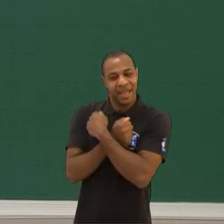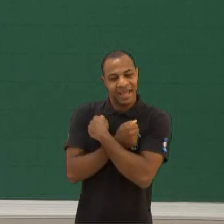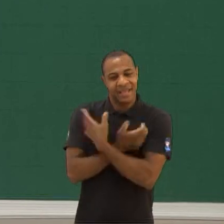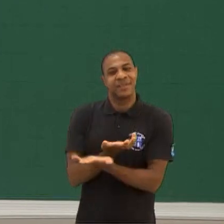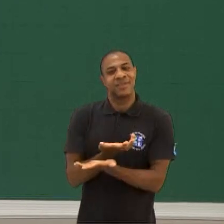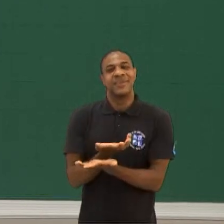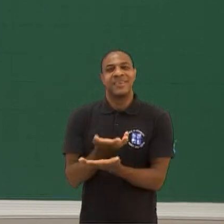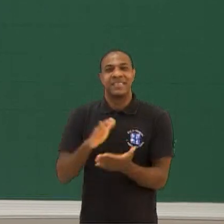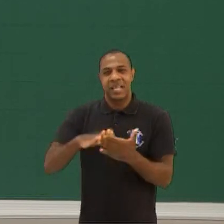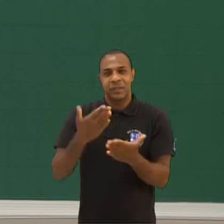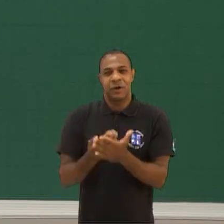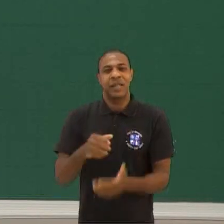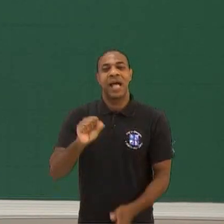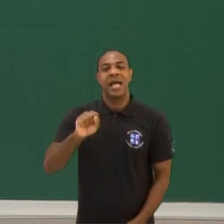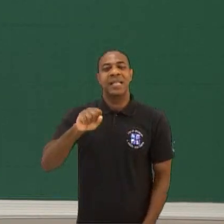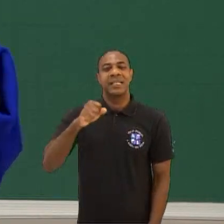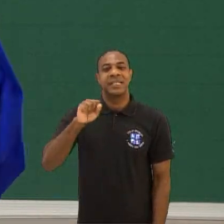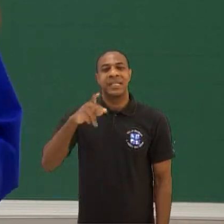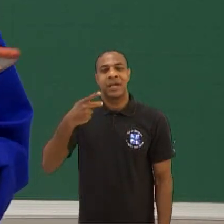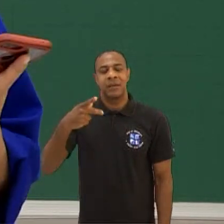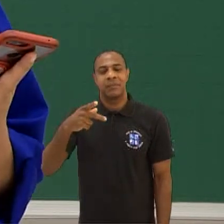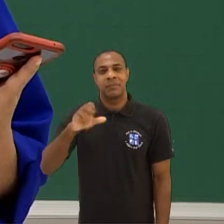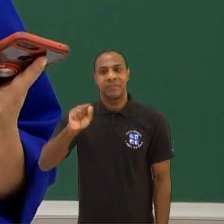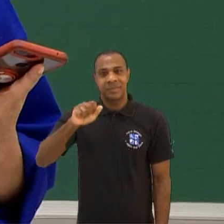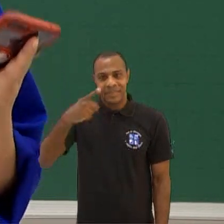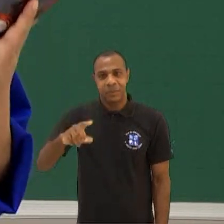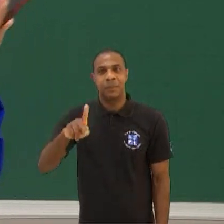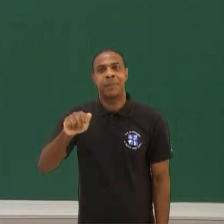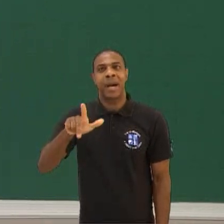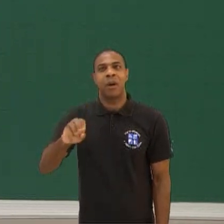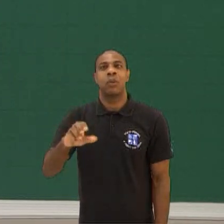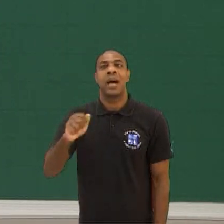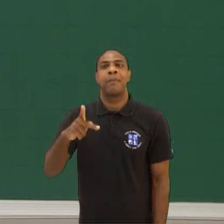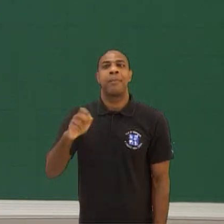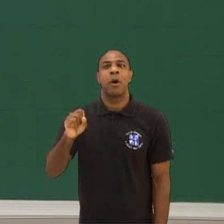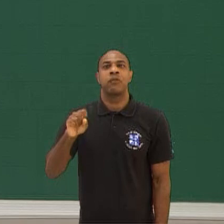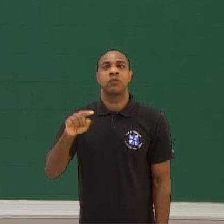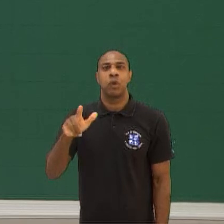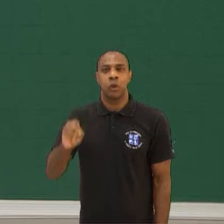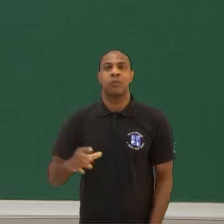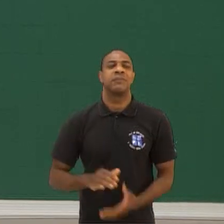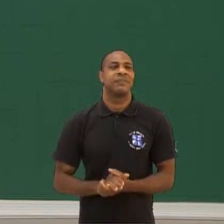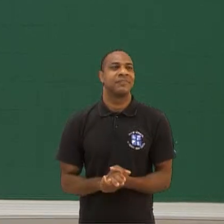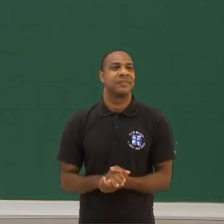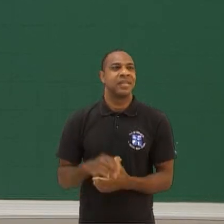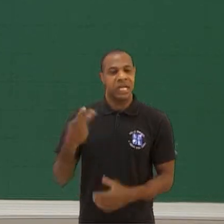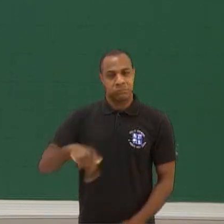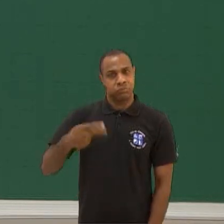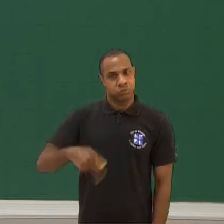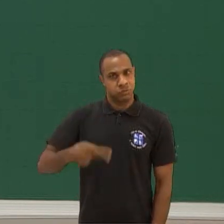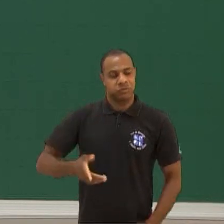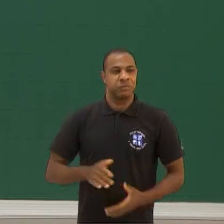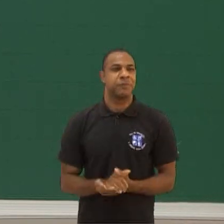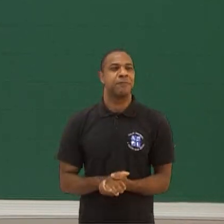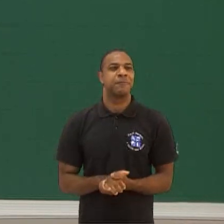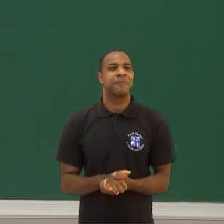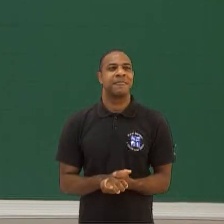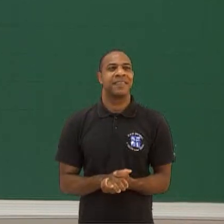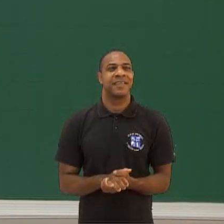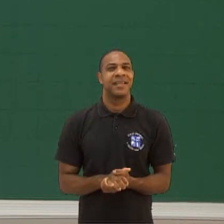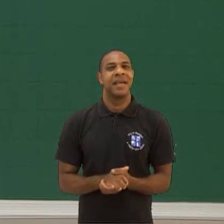Paulo Apóstolo, de Curitiba, no Uberaba. Eu também quero mandar um beijo especial para o Colégio Protásio de Carvalho, minha escola do